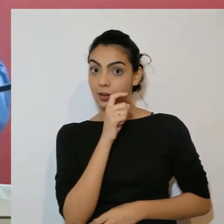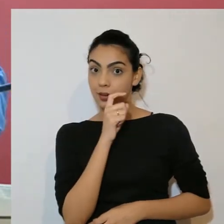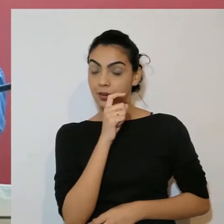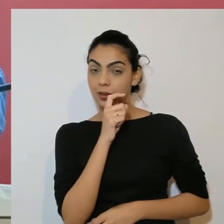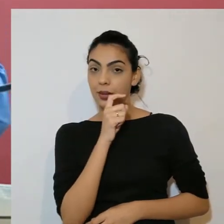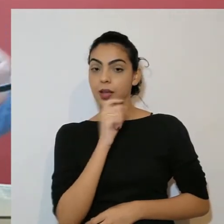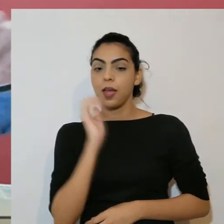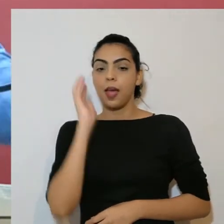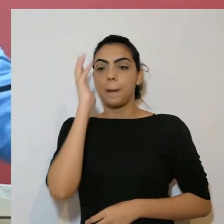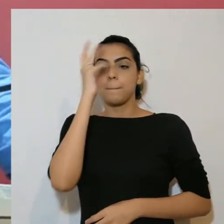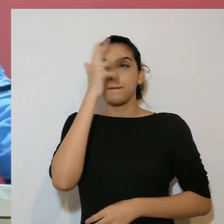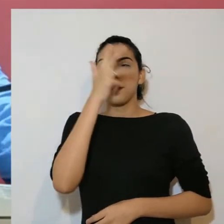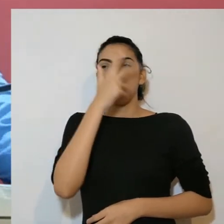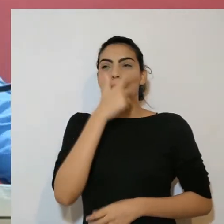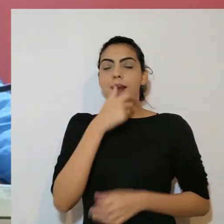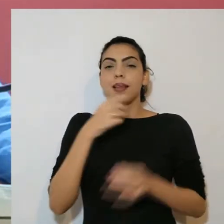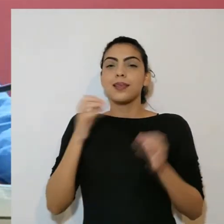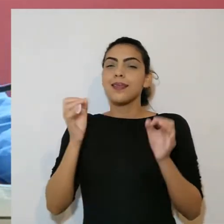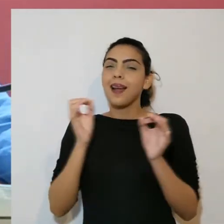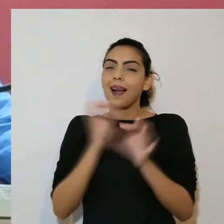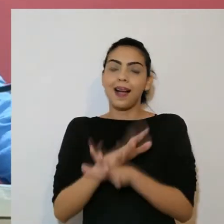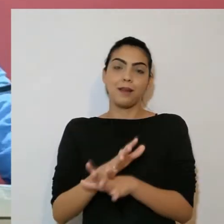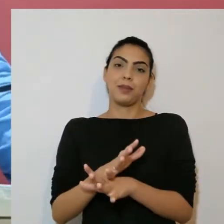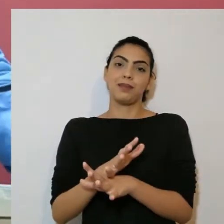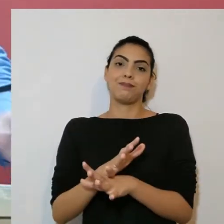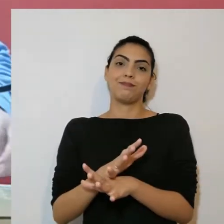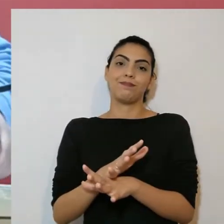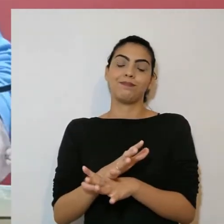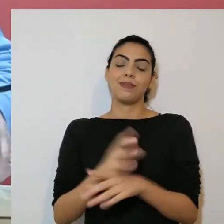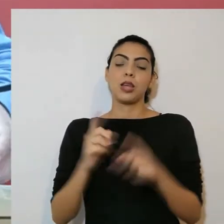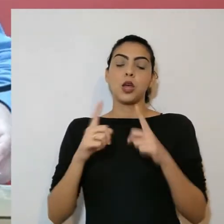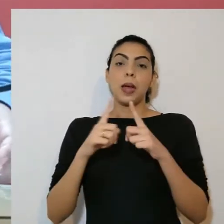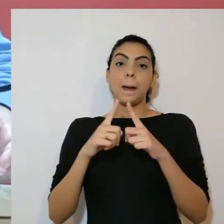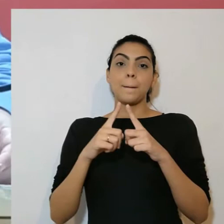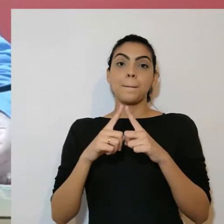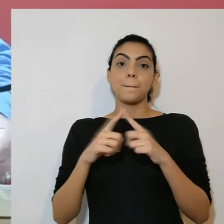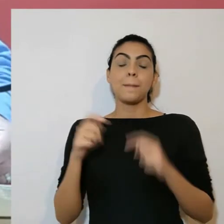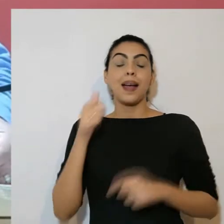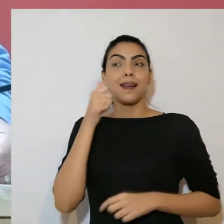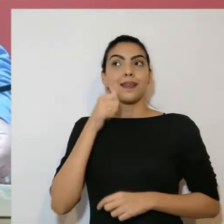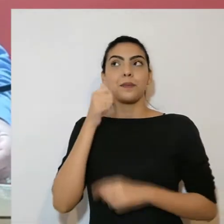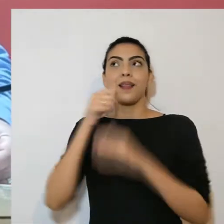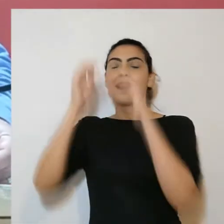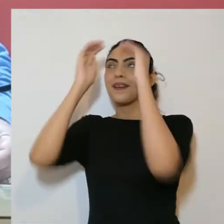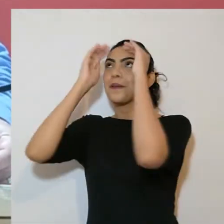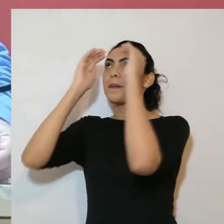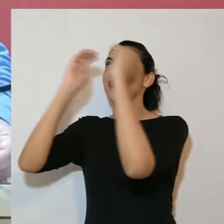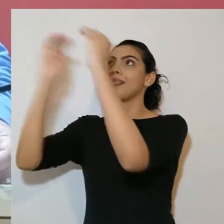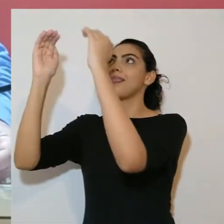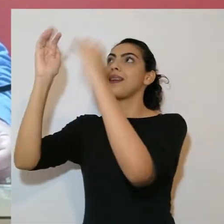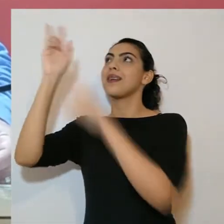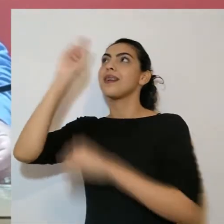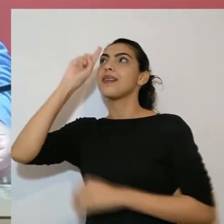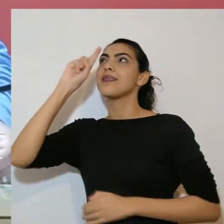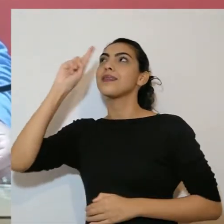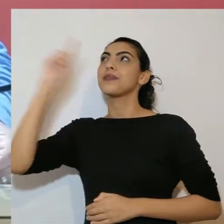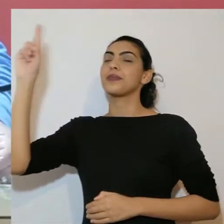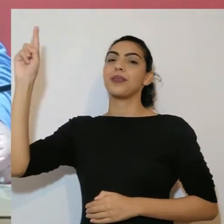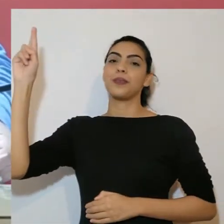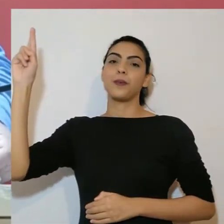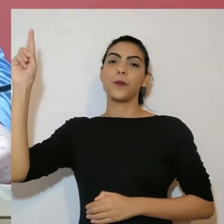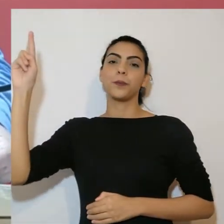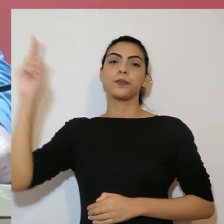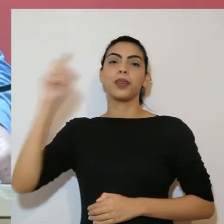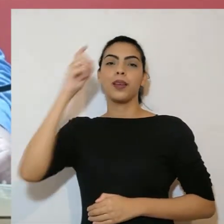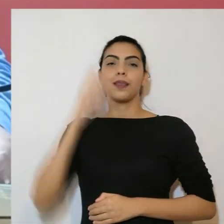é enganosa e a formosura é passageira, mas a mulher que teme ao Senhor